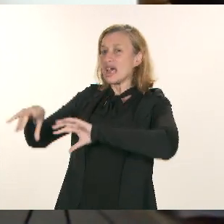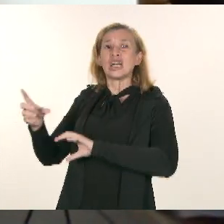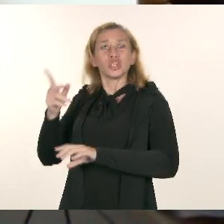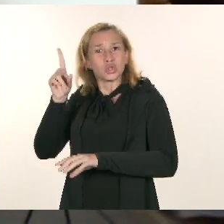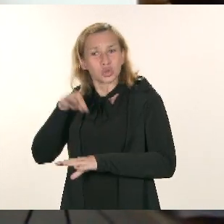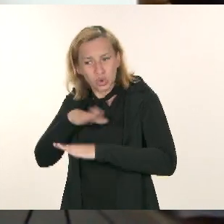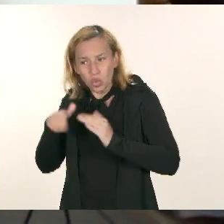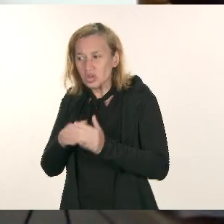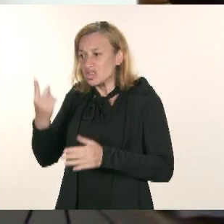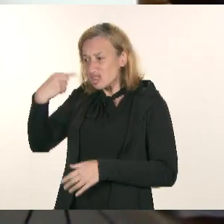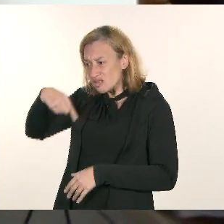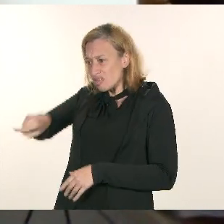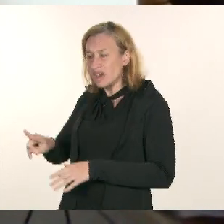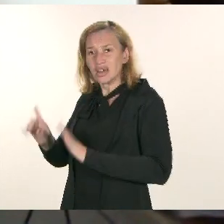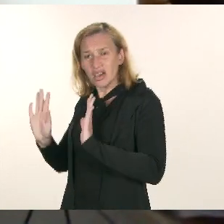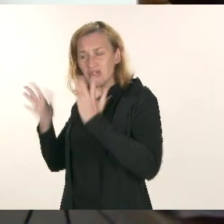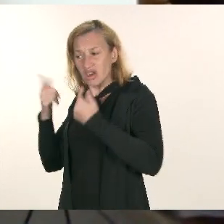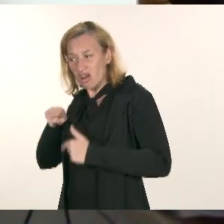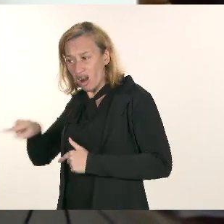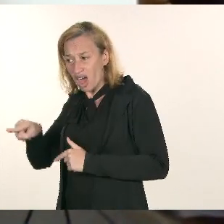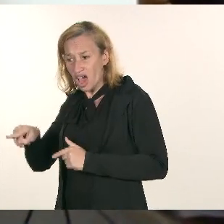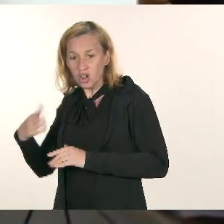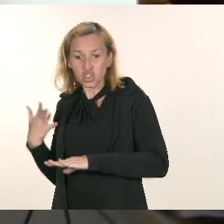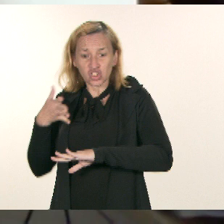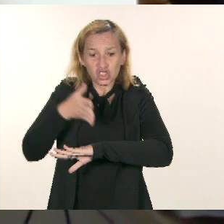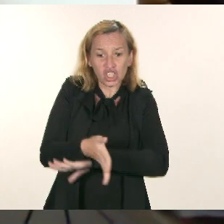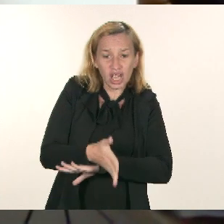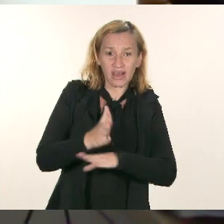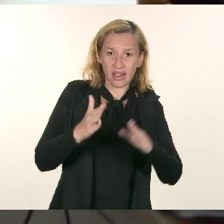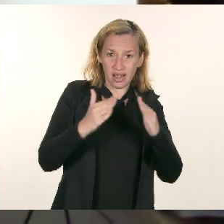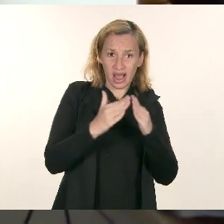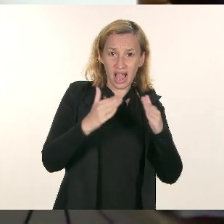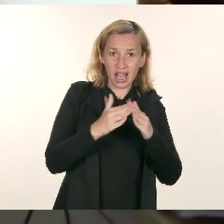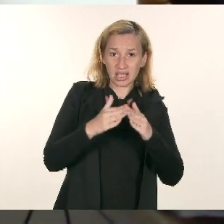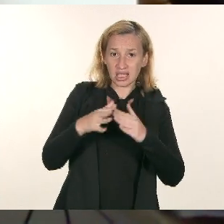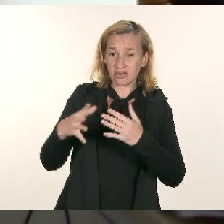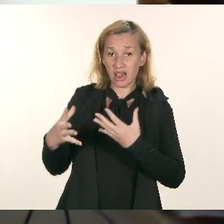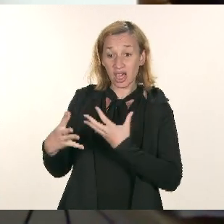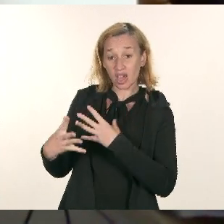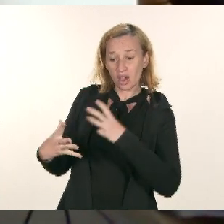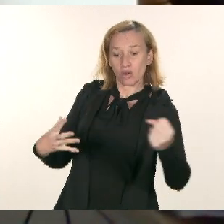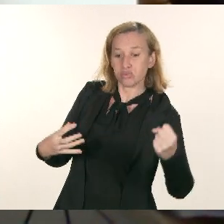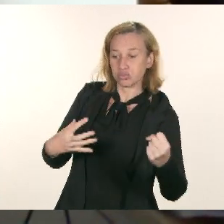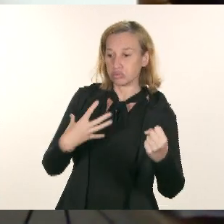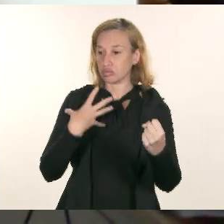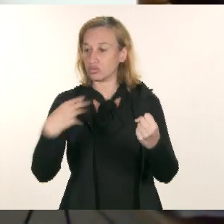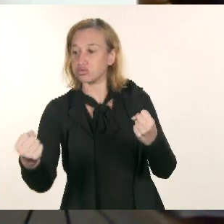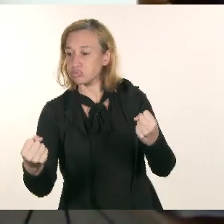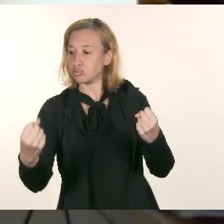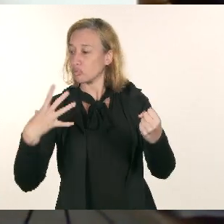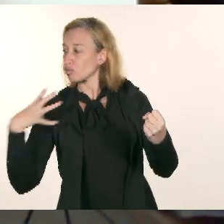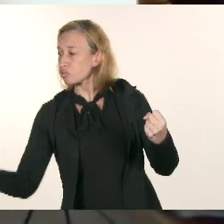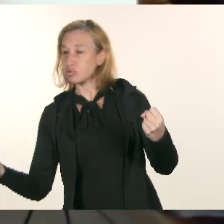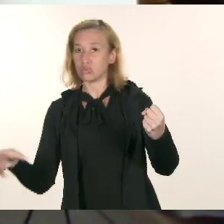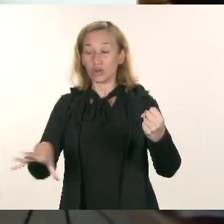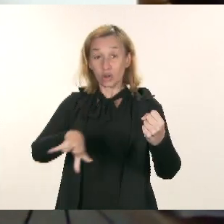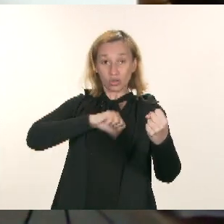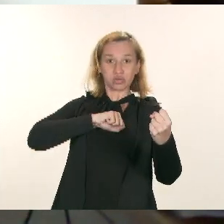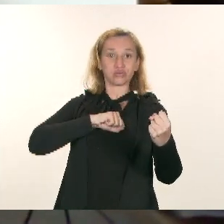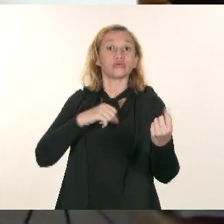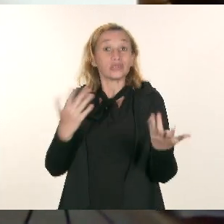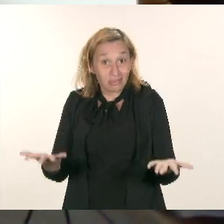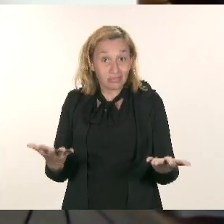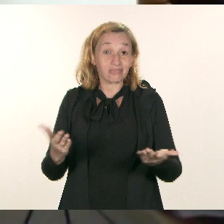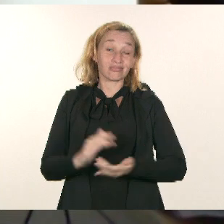se contaminar, ao chegar em casa, vai contaminar seus próximos, mais